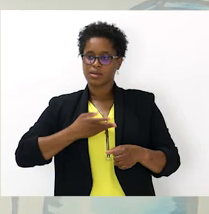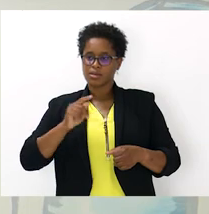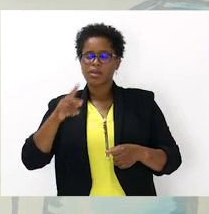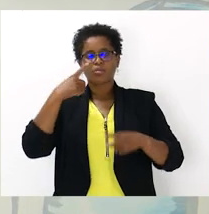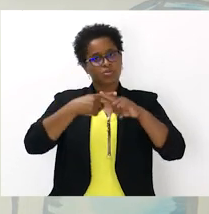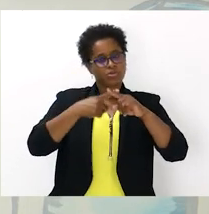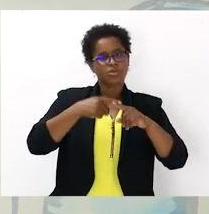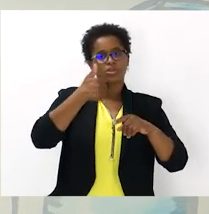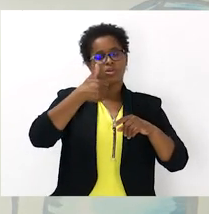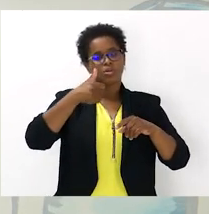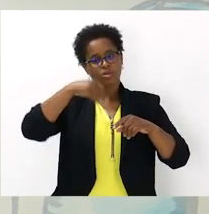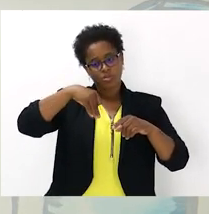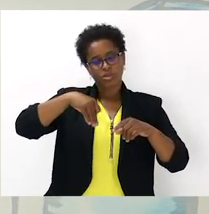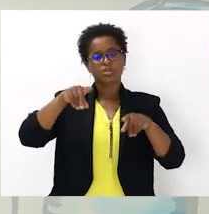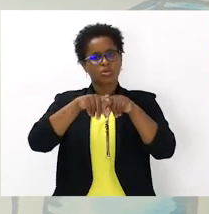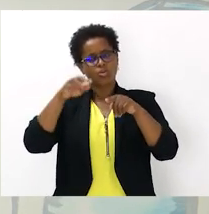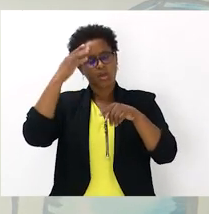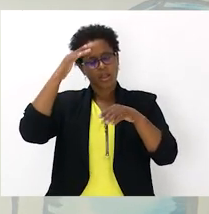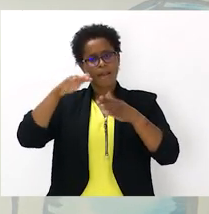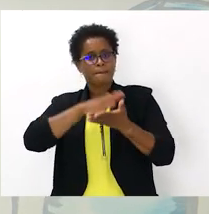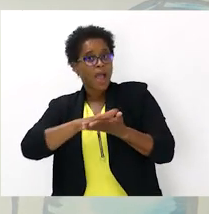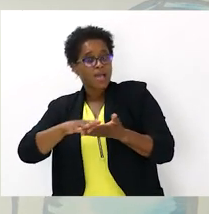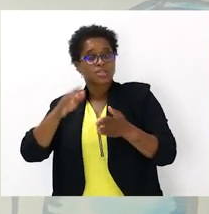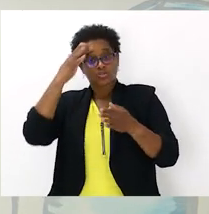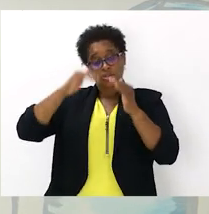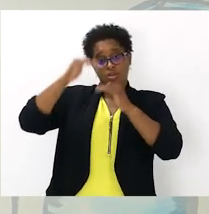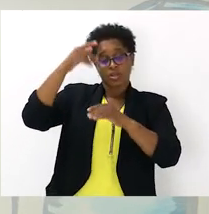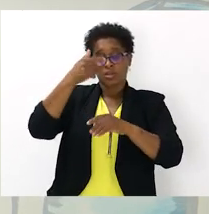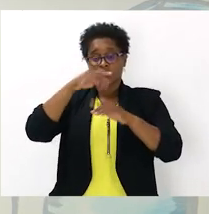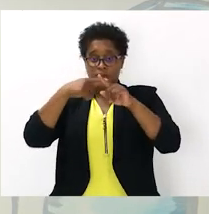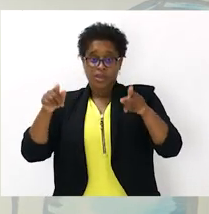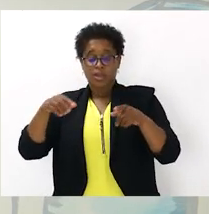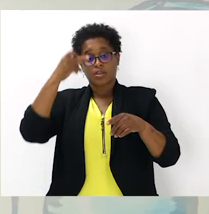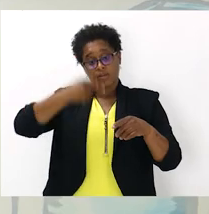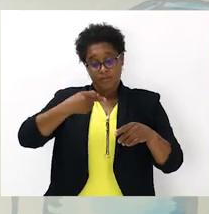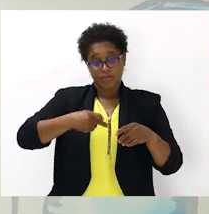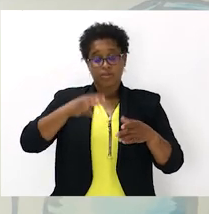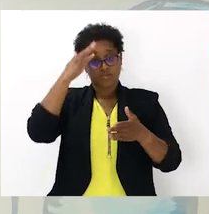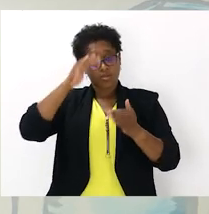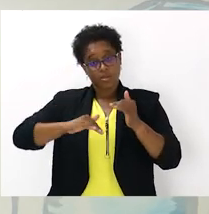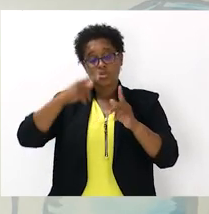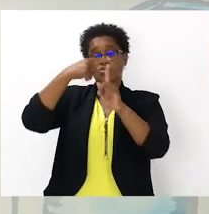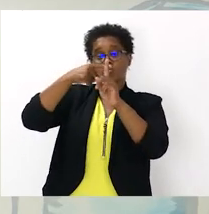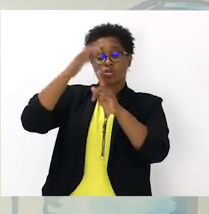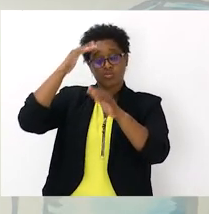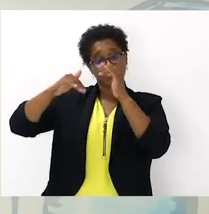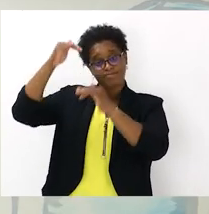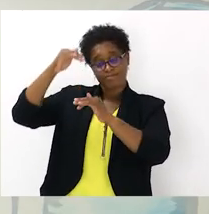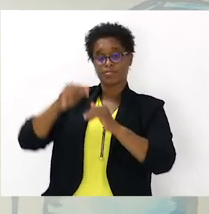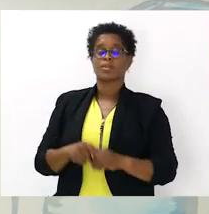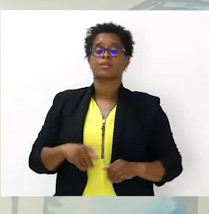com a mesma base e expoente diferente. Vamos manter a base e somar os expoentes.